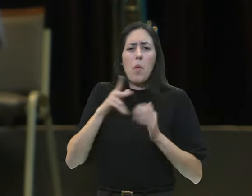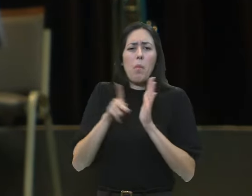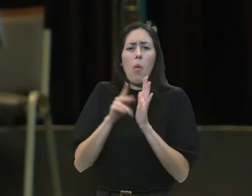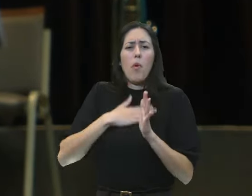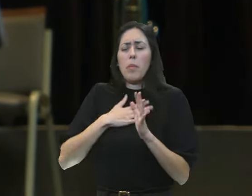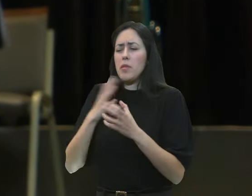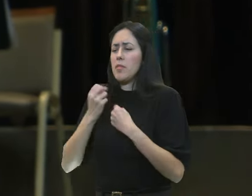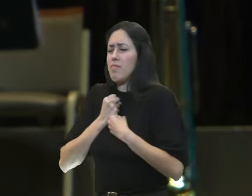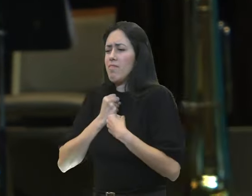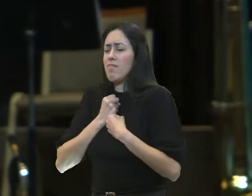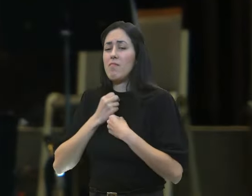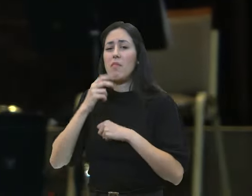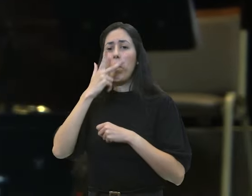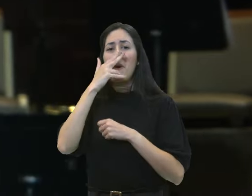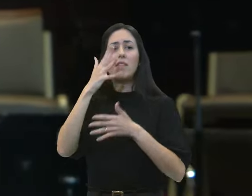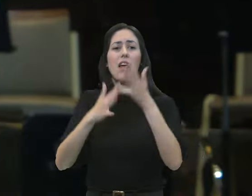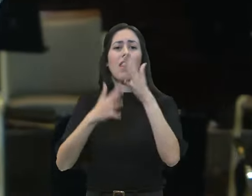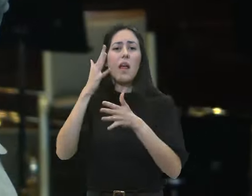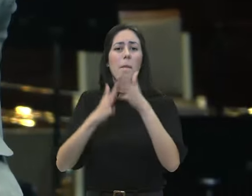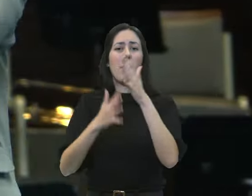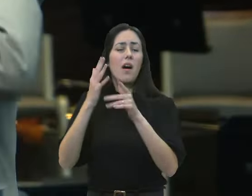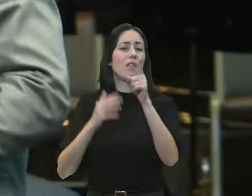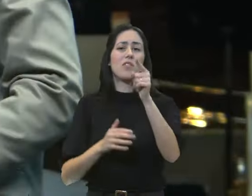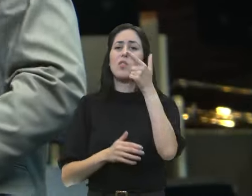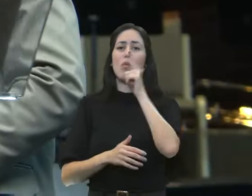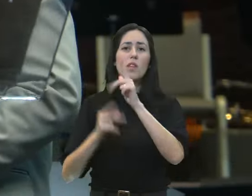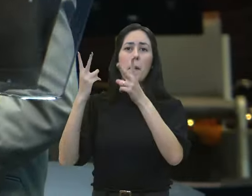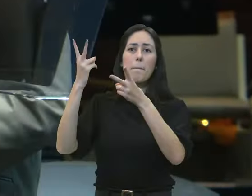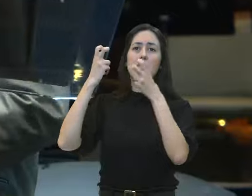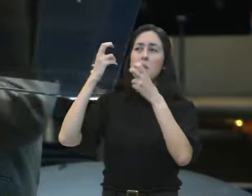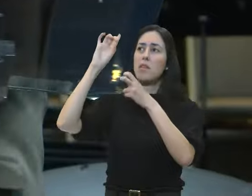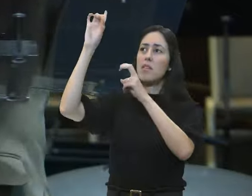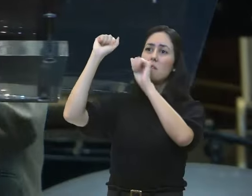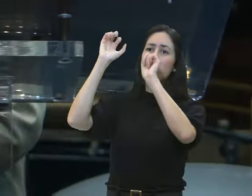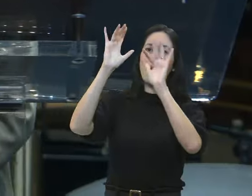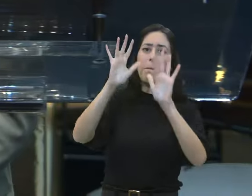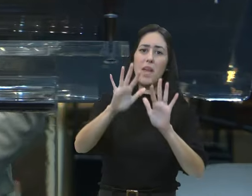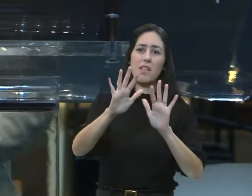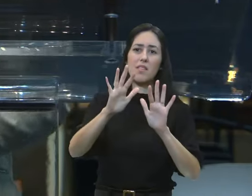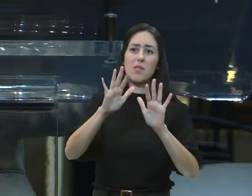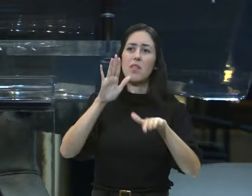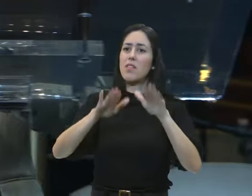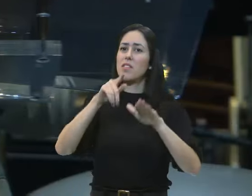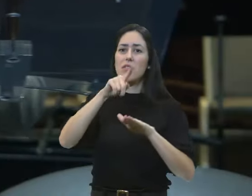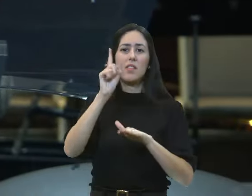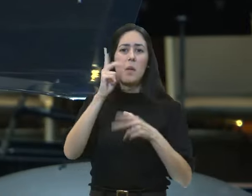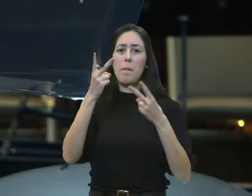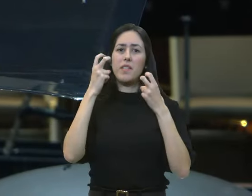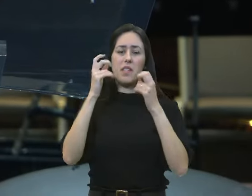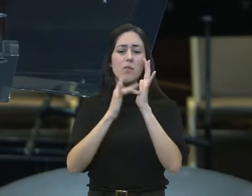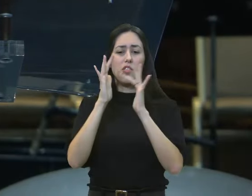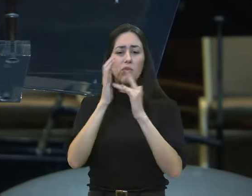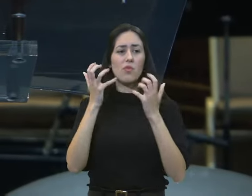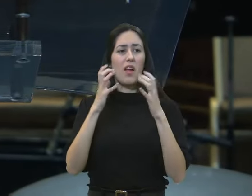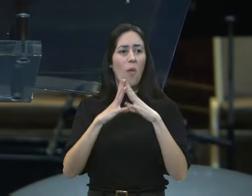a bênção de Deus para nós, o favor de Jesus, a cura que Ele tem para mim e para você.